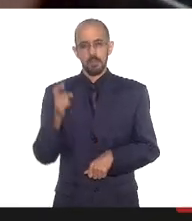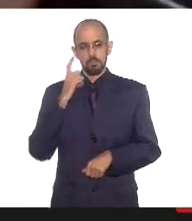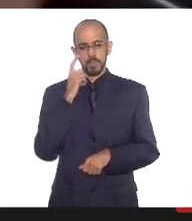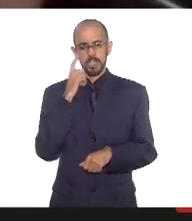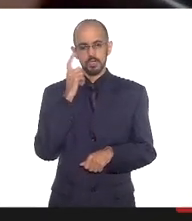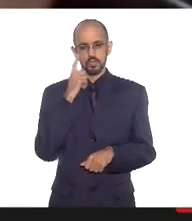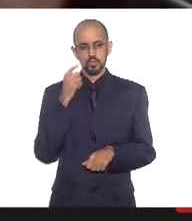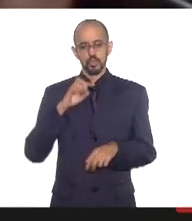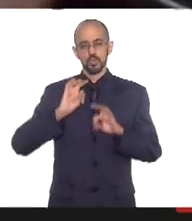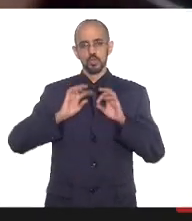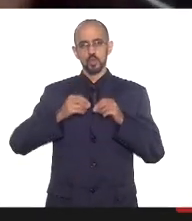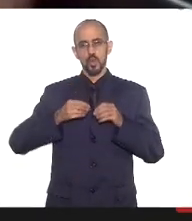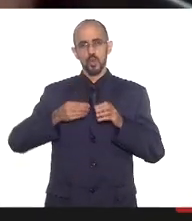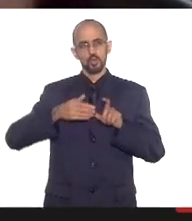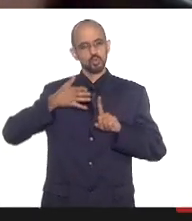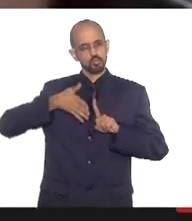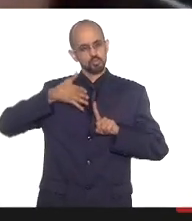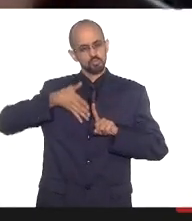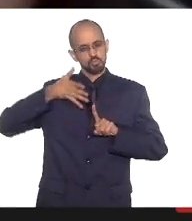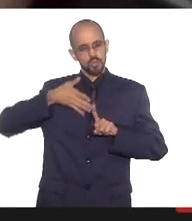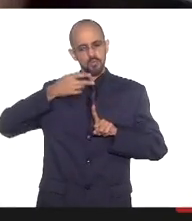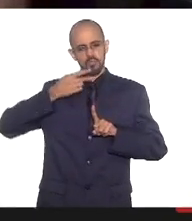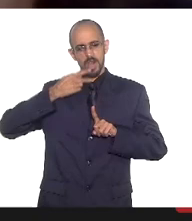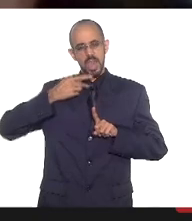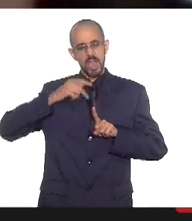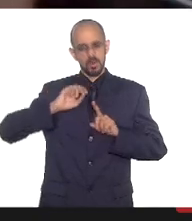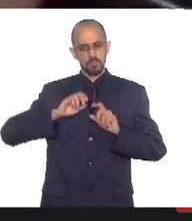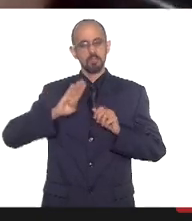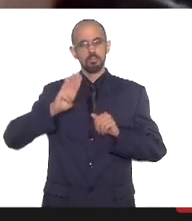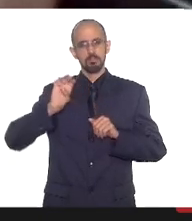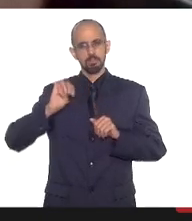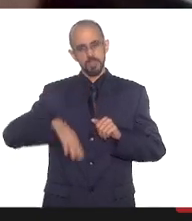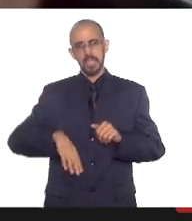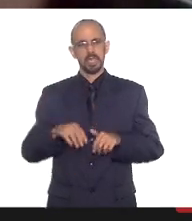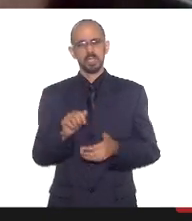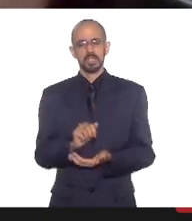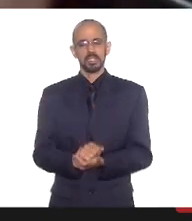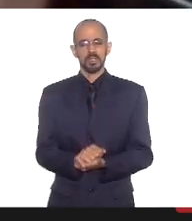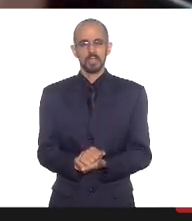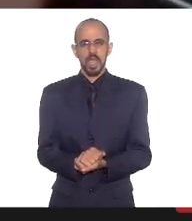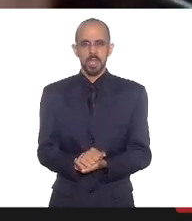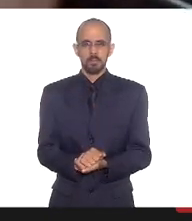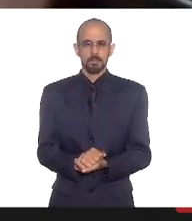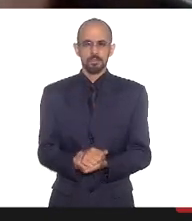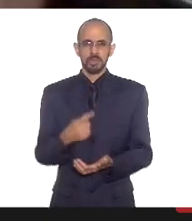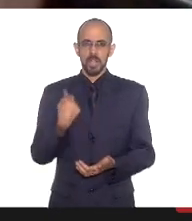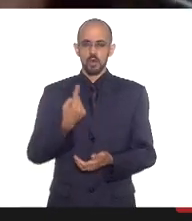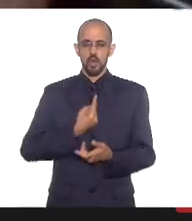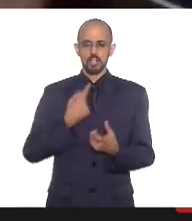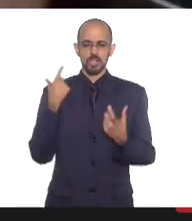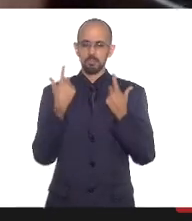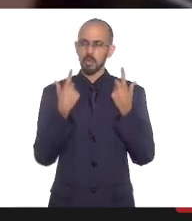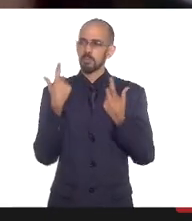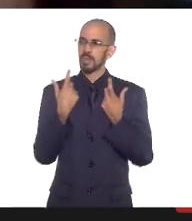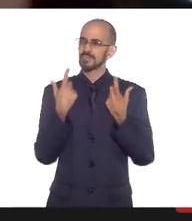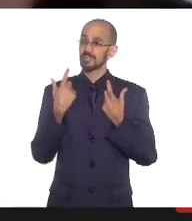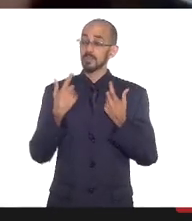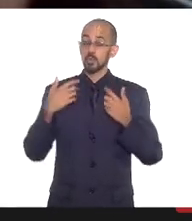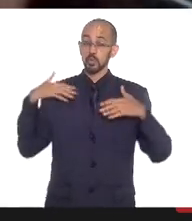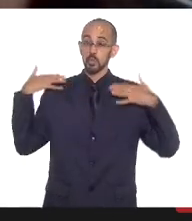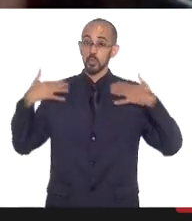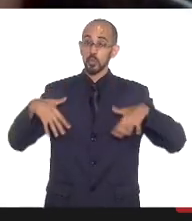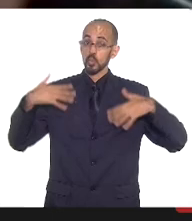escolhas anteriores falaram muito bem na Taísa a resonne enfim da nossa preocupação ele é enorme